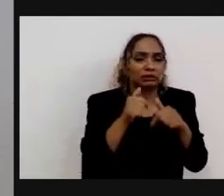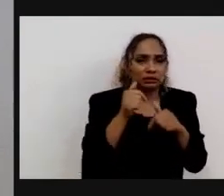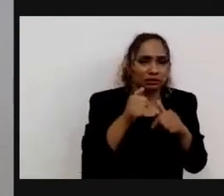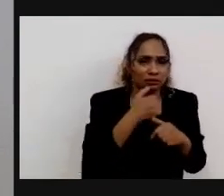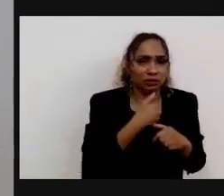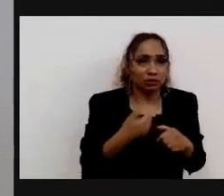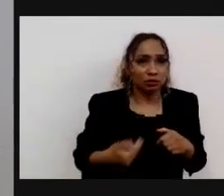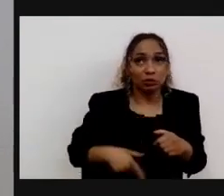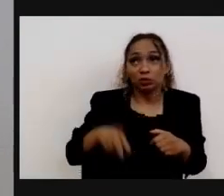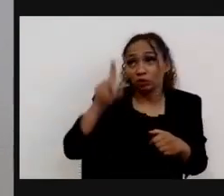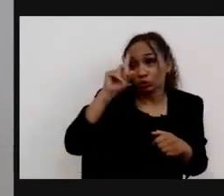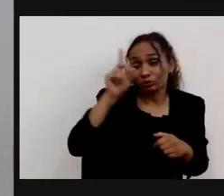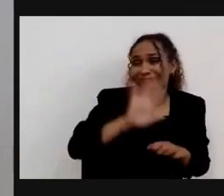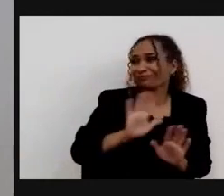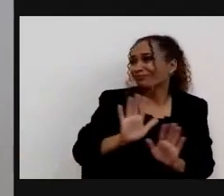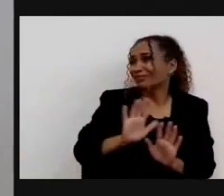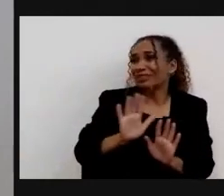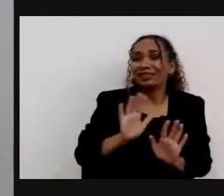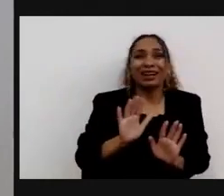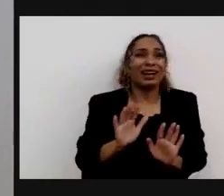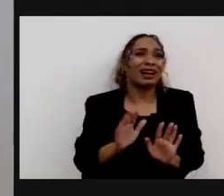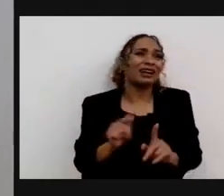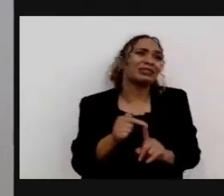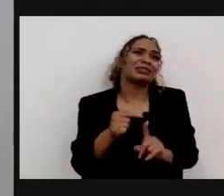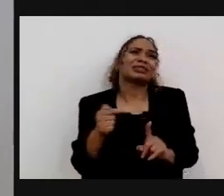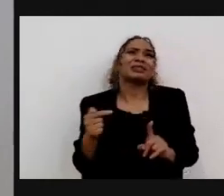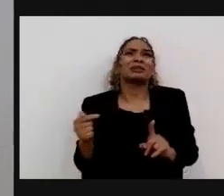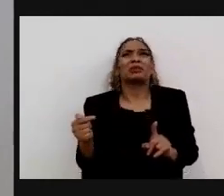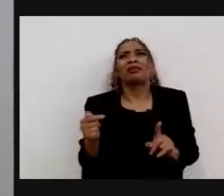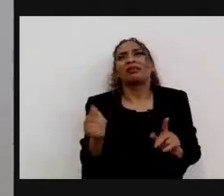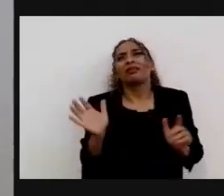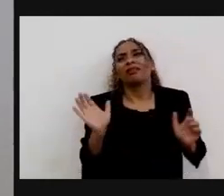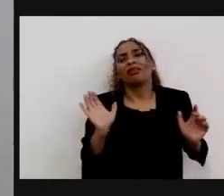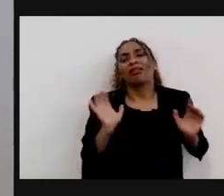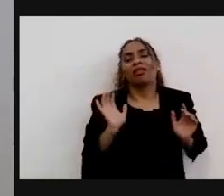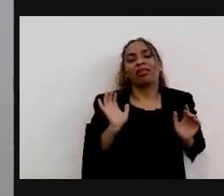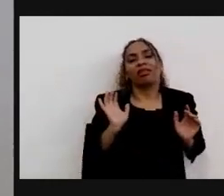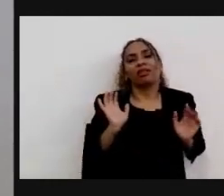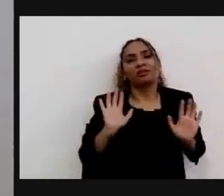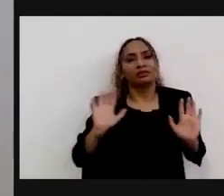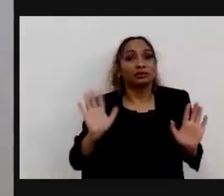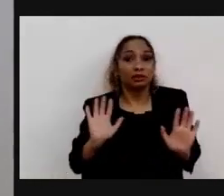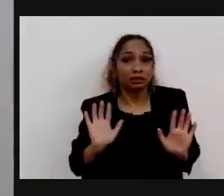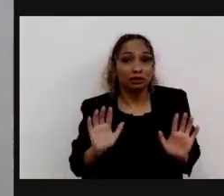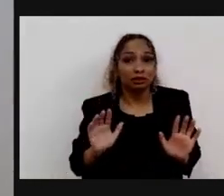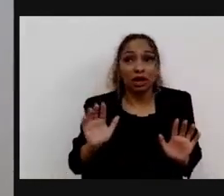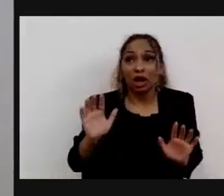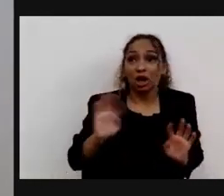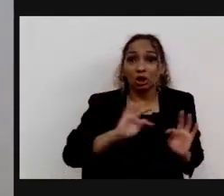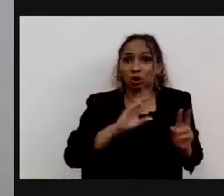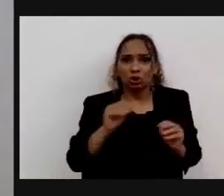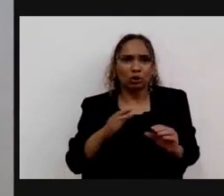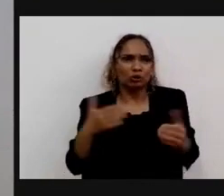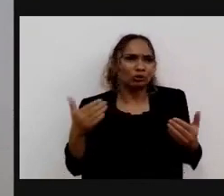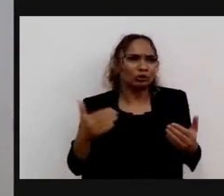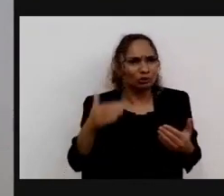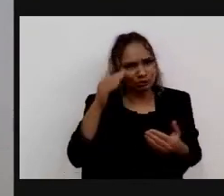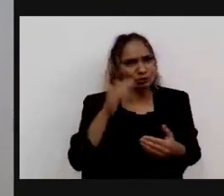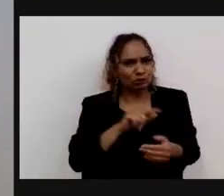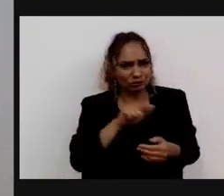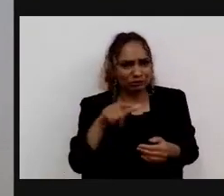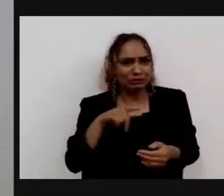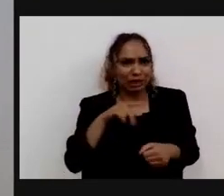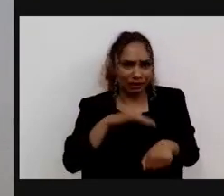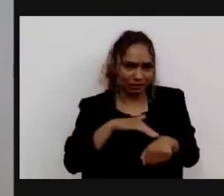todo dia não tem semana que eu falar quero fazer nada não aguento mais como todo mundo né tem que levar para desistir não dá certo